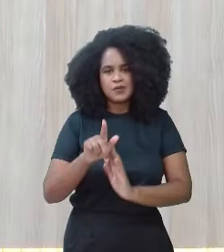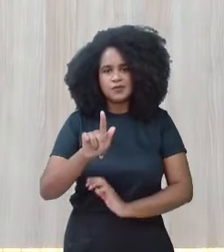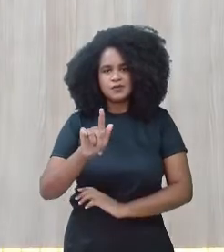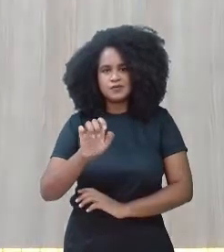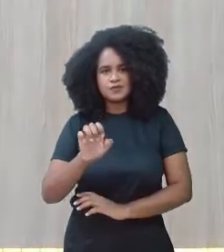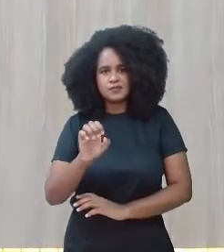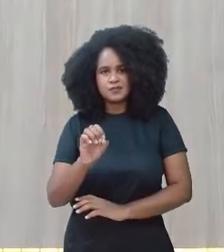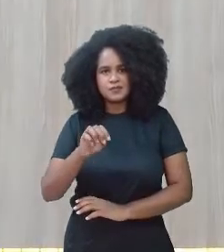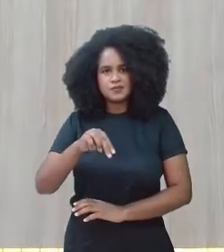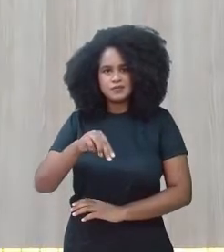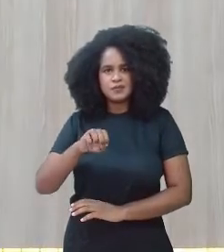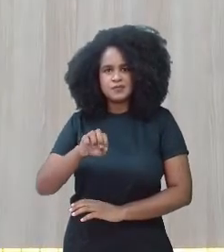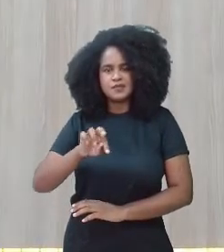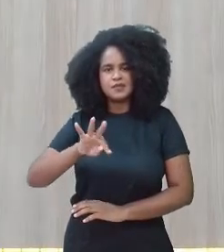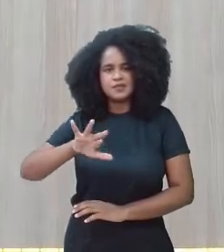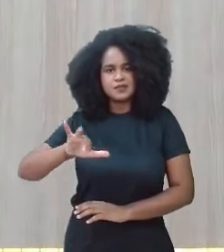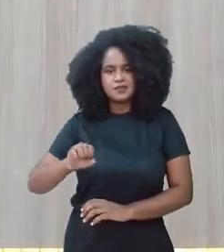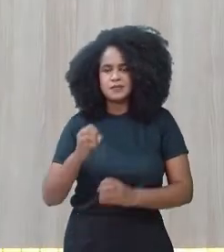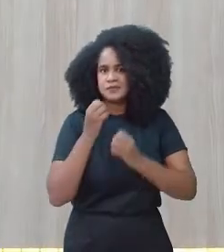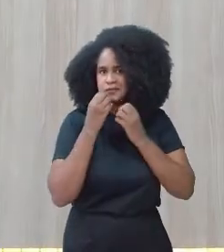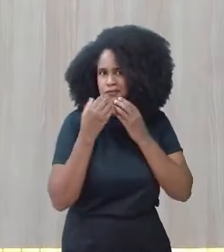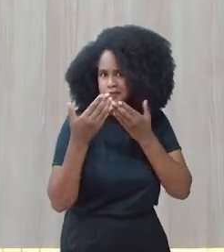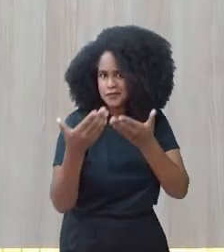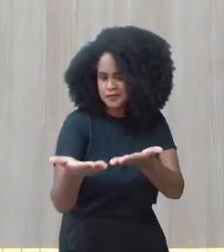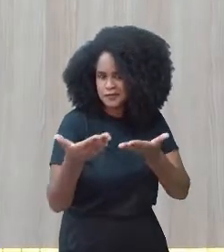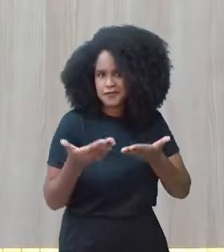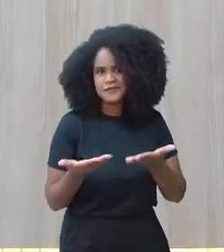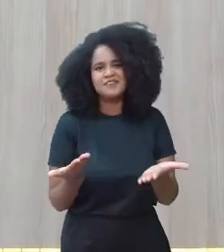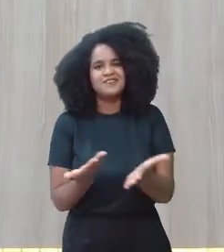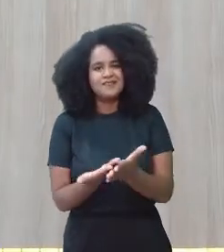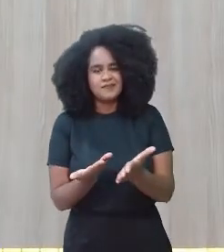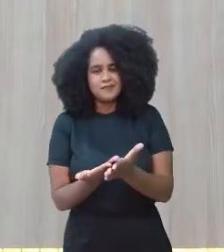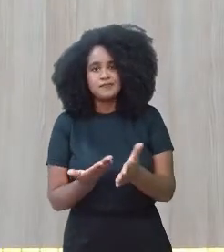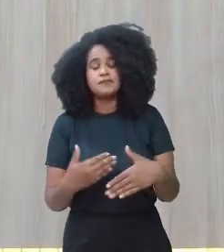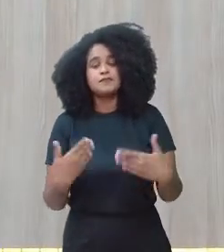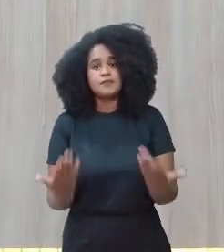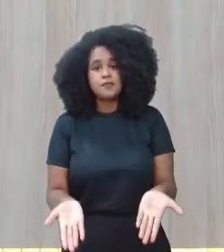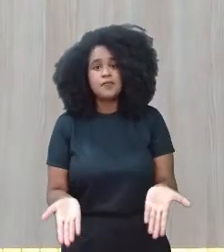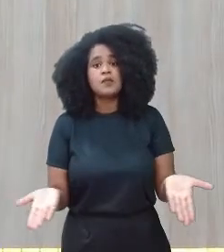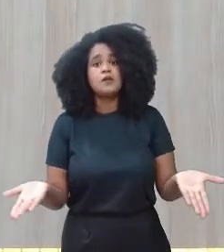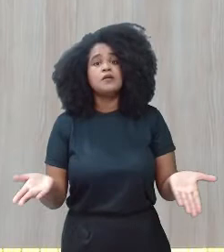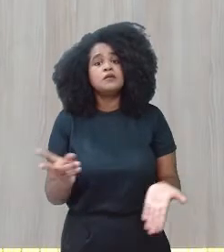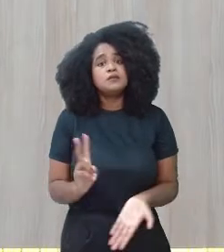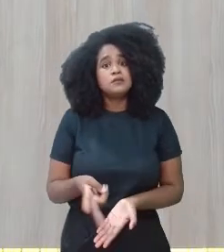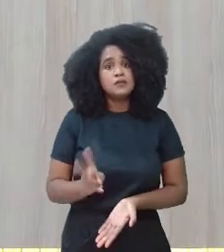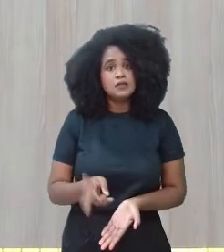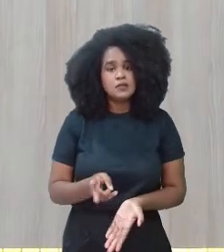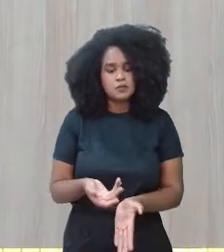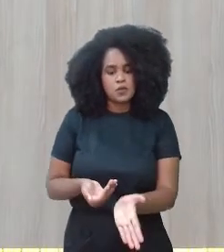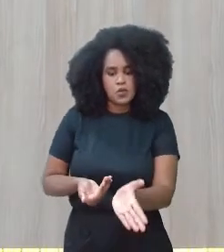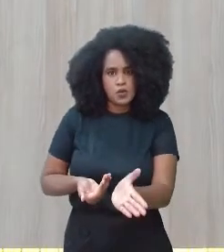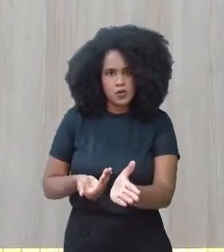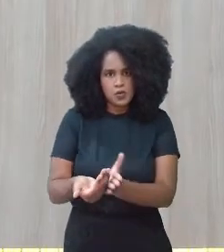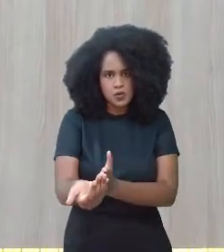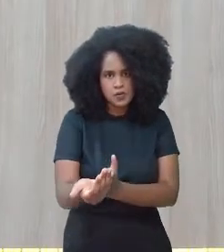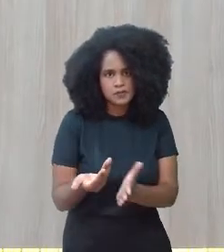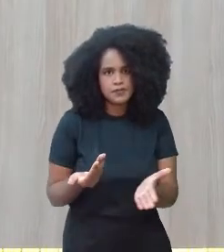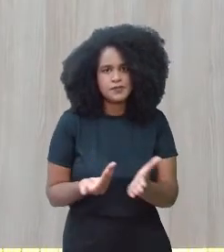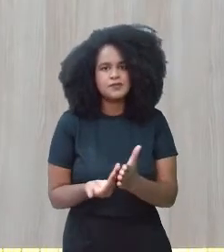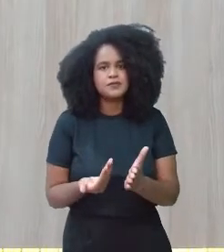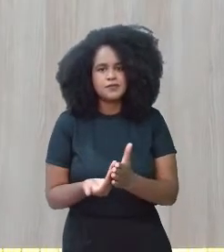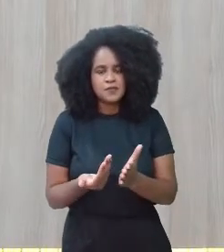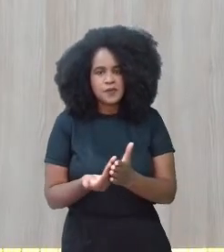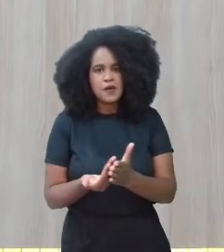Então, sejam bem-vindos e bem-vindas à nossa aula. A gente vai ter sempre esse momento inicial, nesse processo, né,